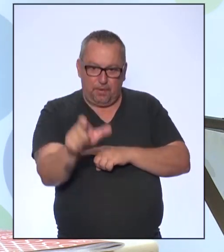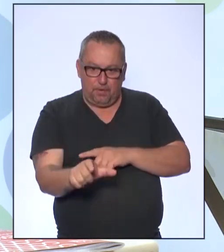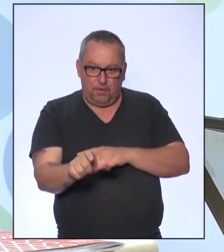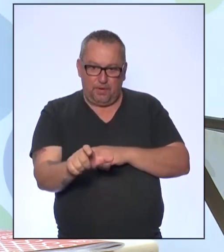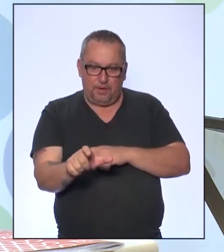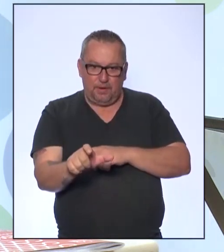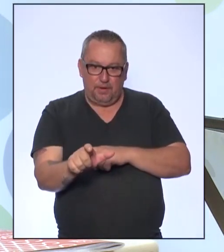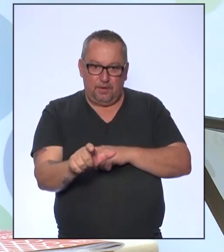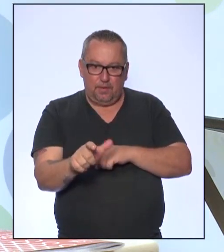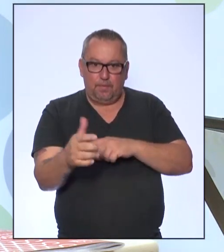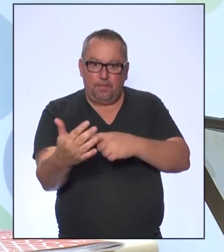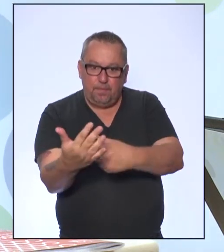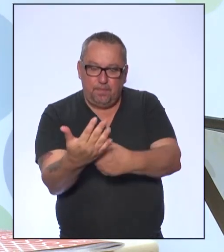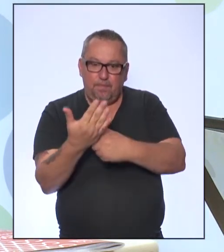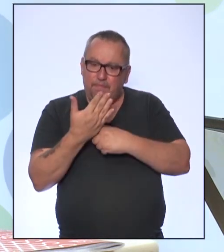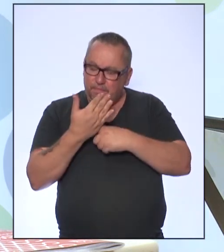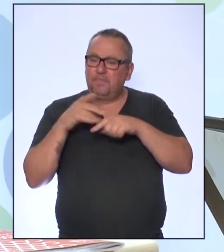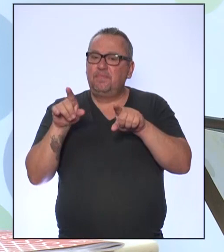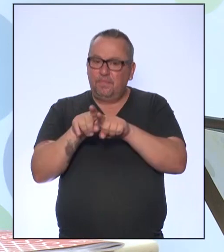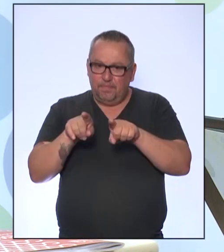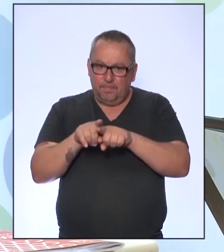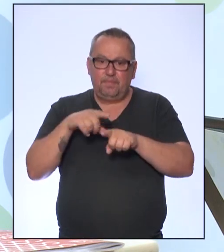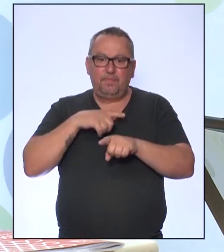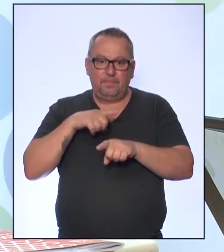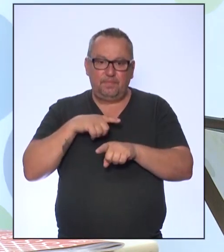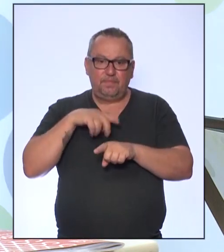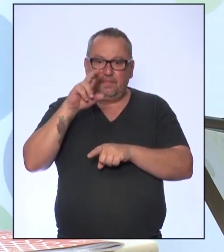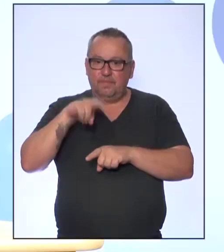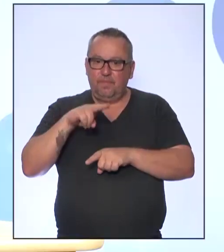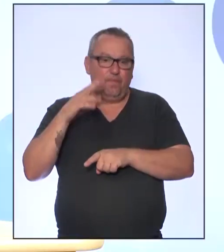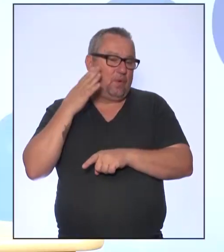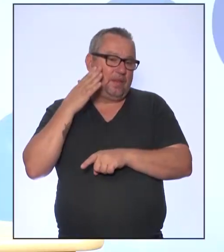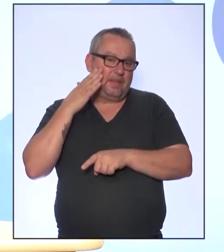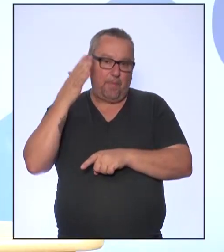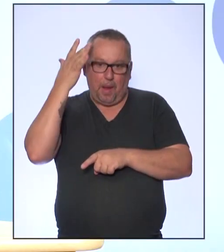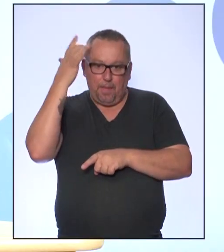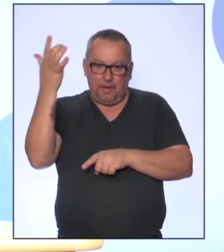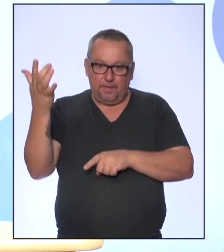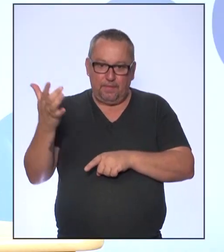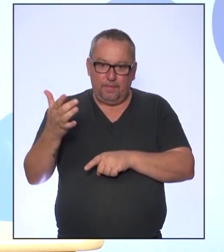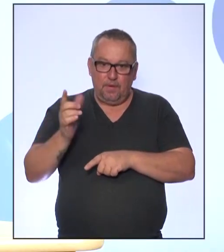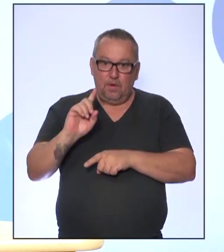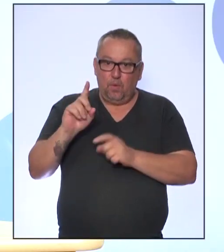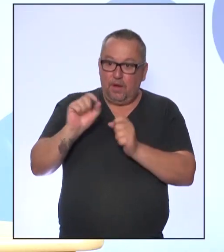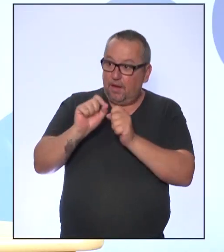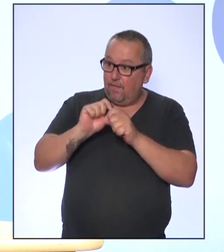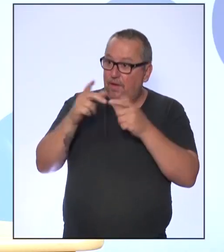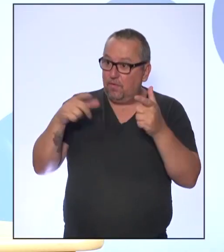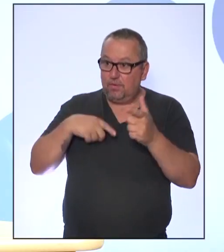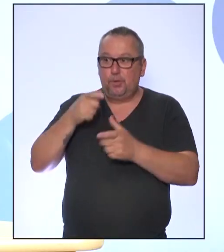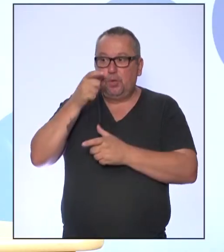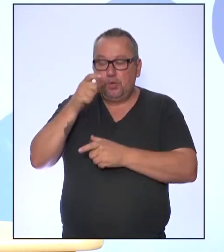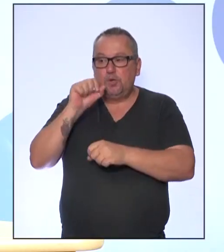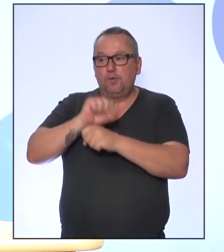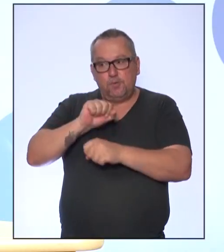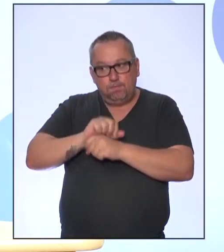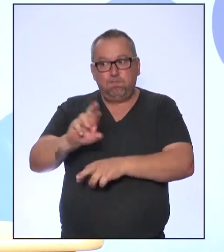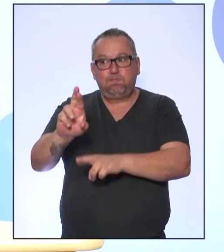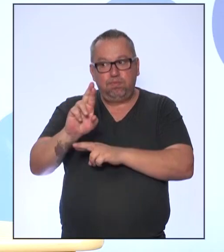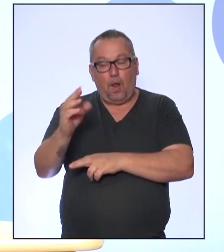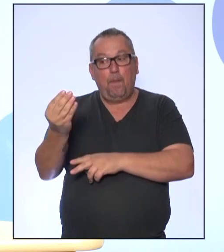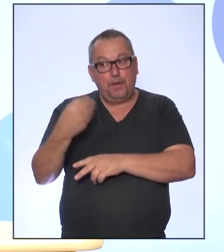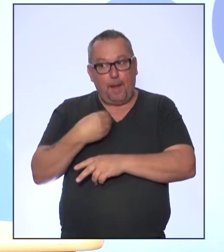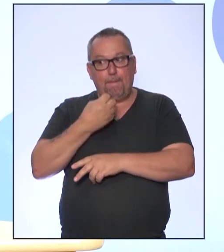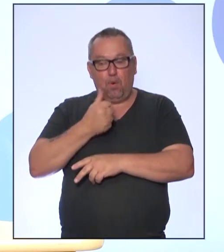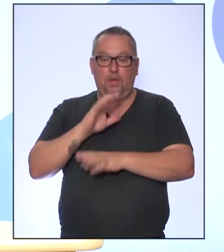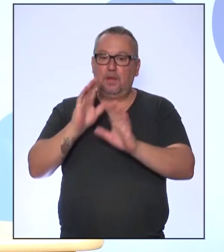dizer? Que quando você ajuda alguém, você tem a retribuição. Você nunca sabe o dia de amanhã. Não que você faça alguma coisa esperando algo em troca,